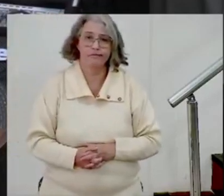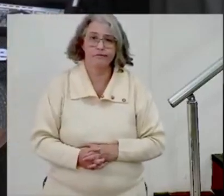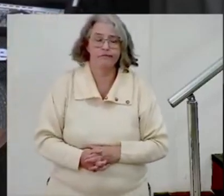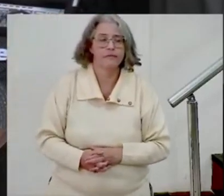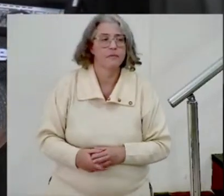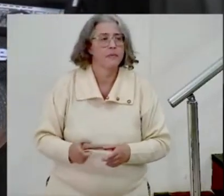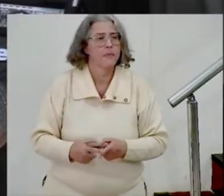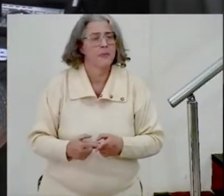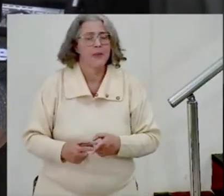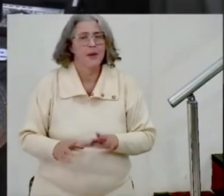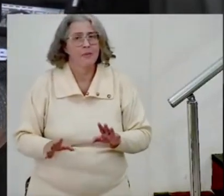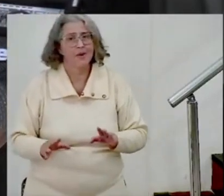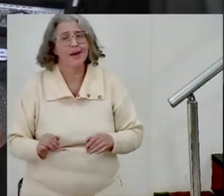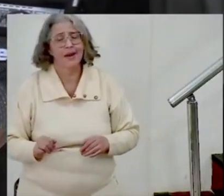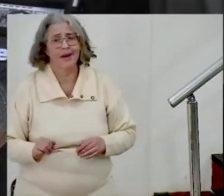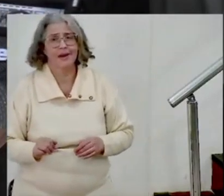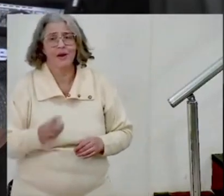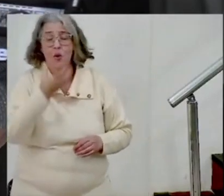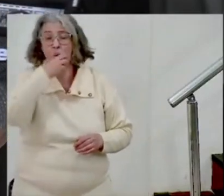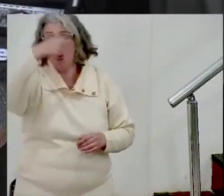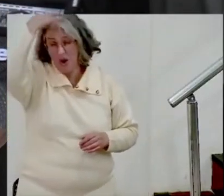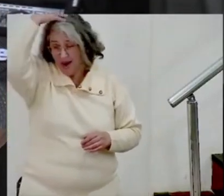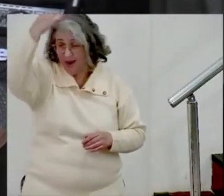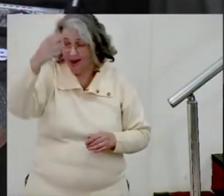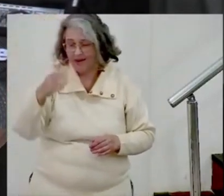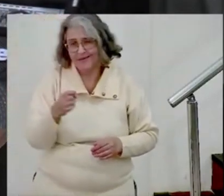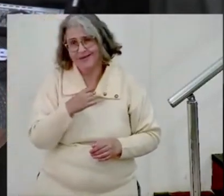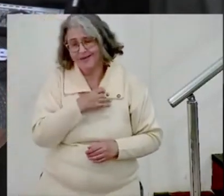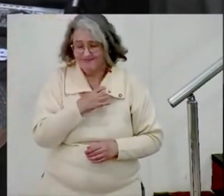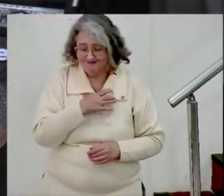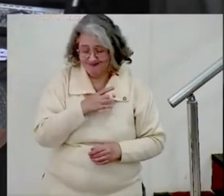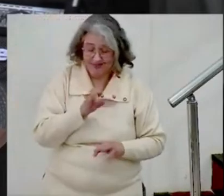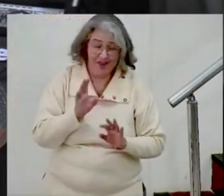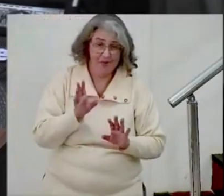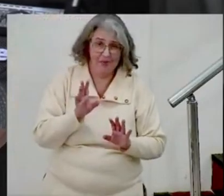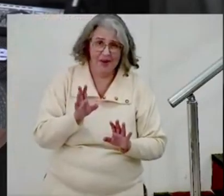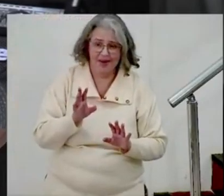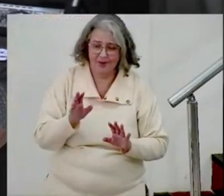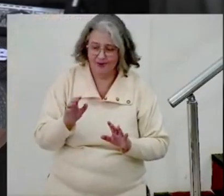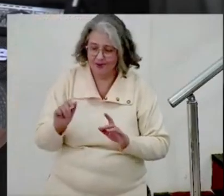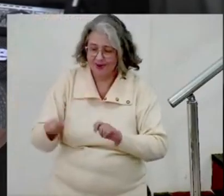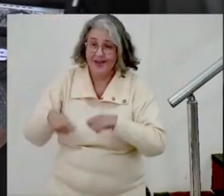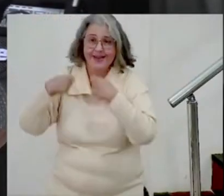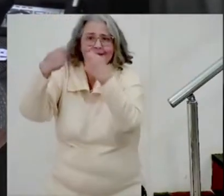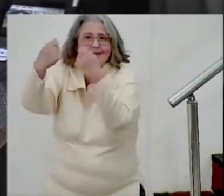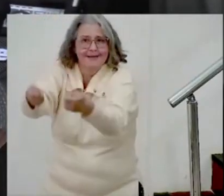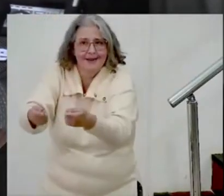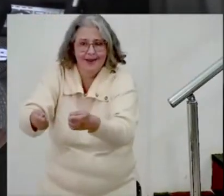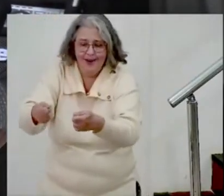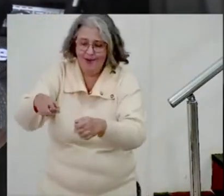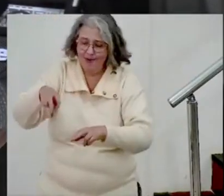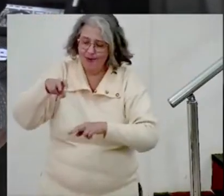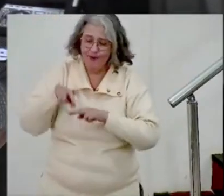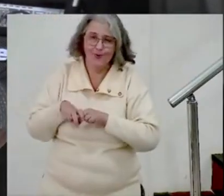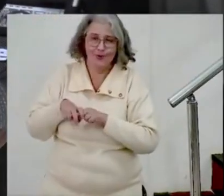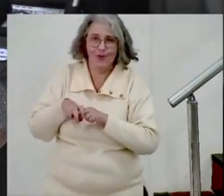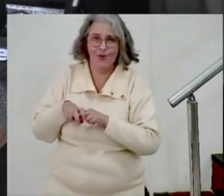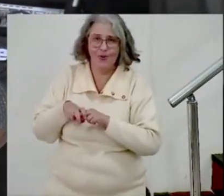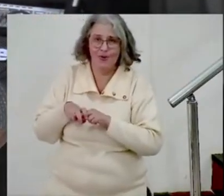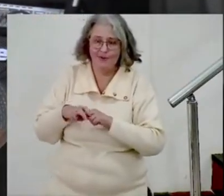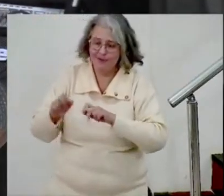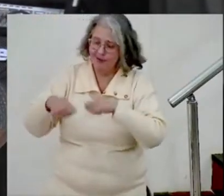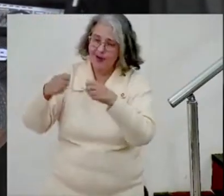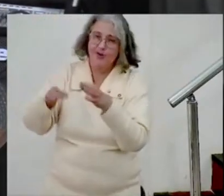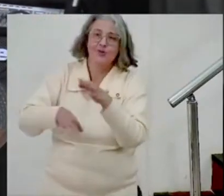algumas fraquejadas em alguns momentos. E ele seguiu nas mesmas pegadas do seu pai Acás, tentando agradar o rei